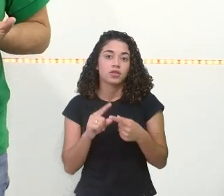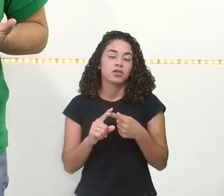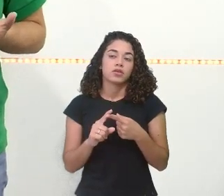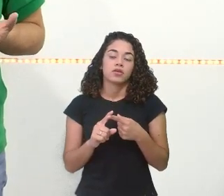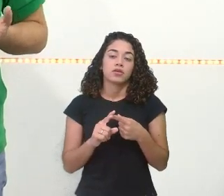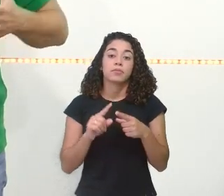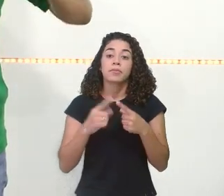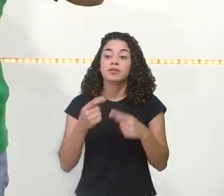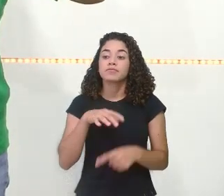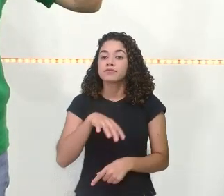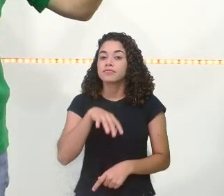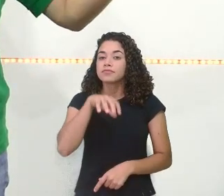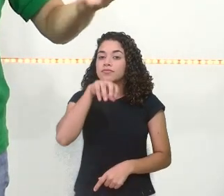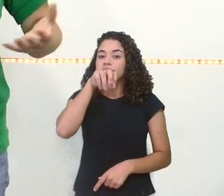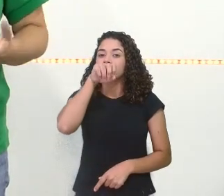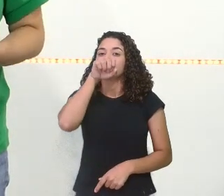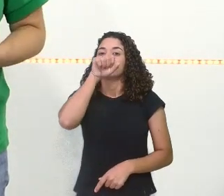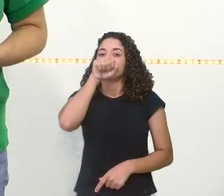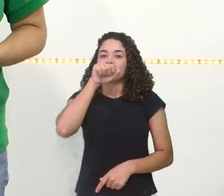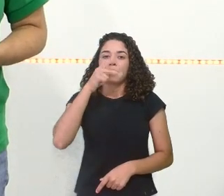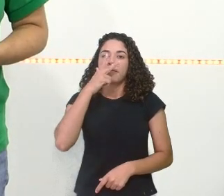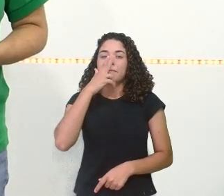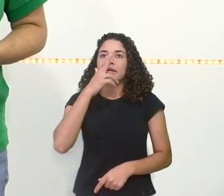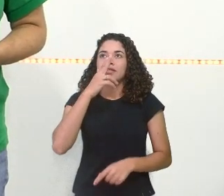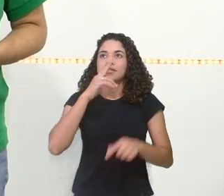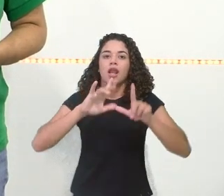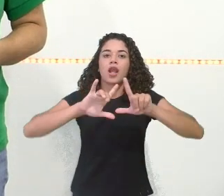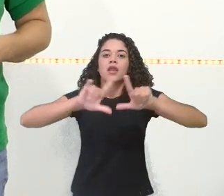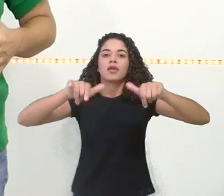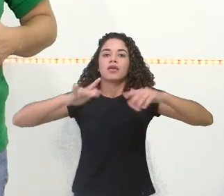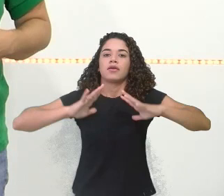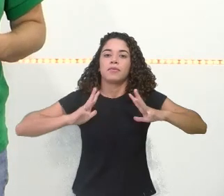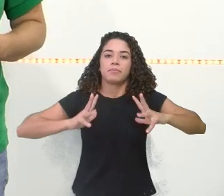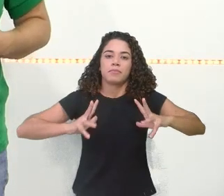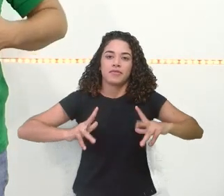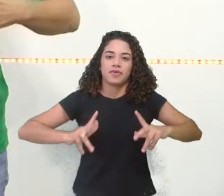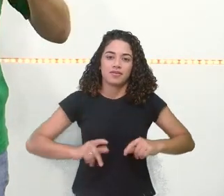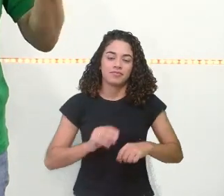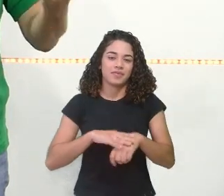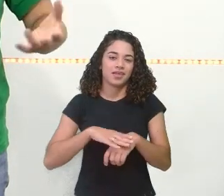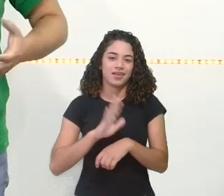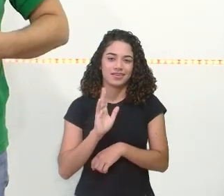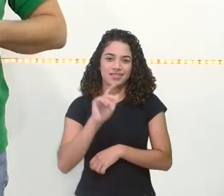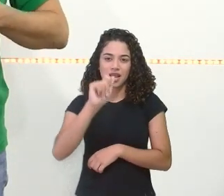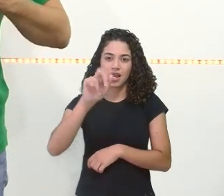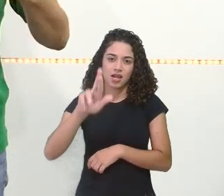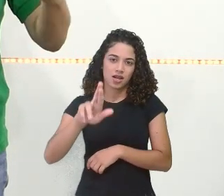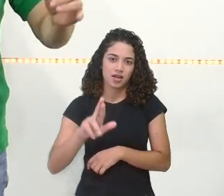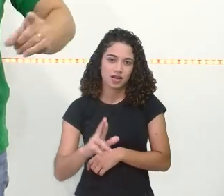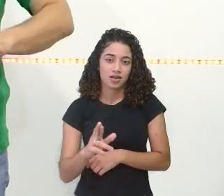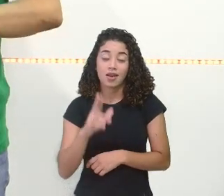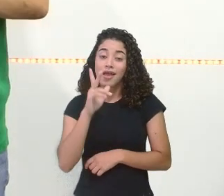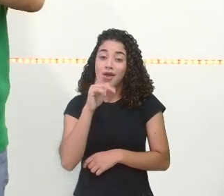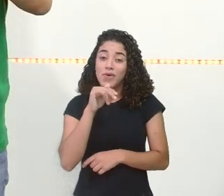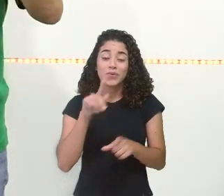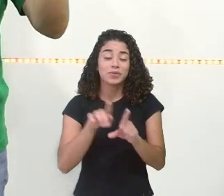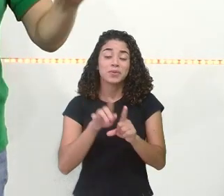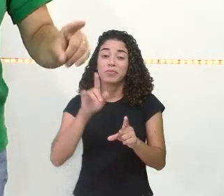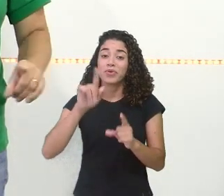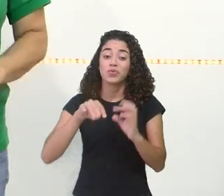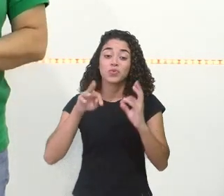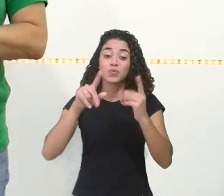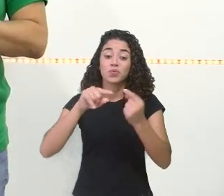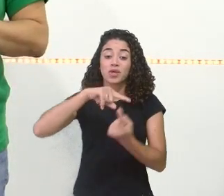plantas favorecem a limpeza do ar, né? E da água também, enfim. É um ciclo, né? Uma coisa